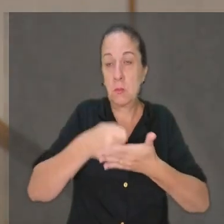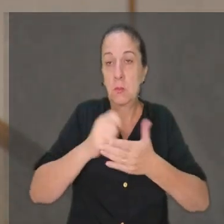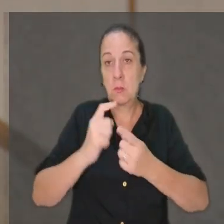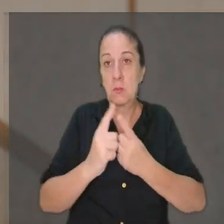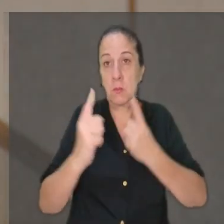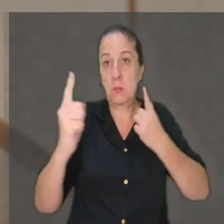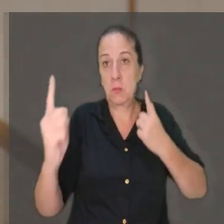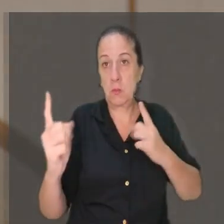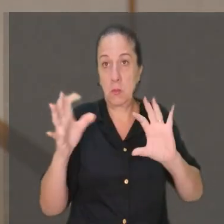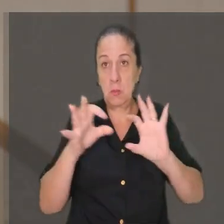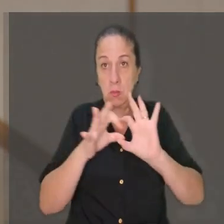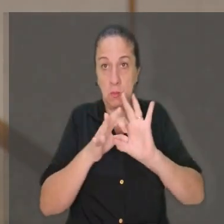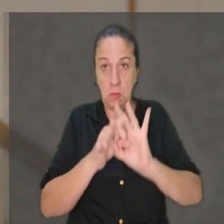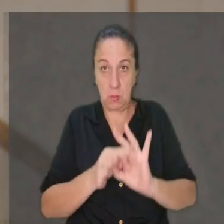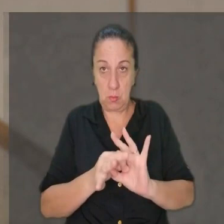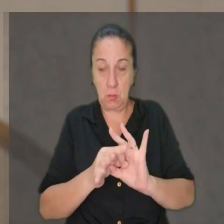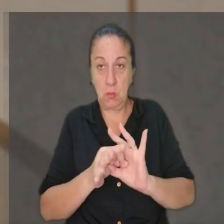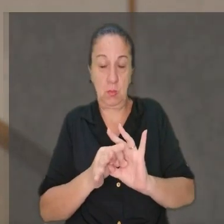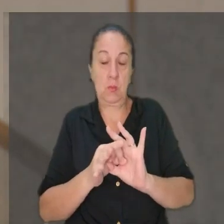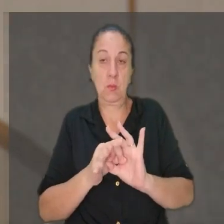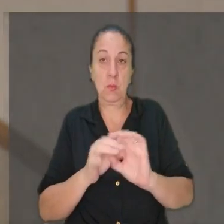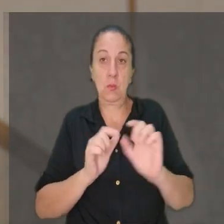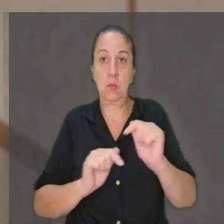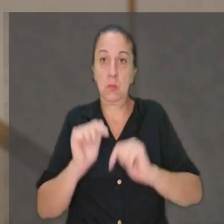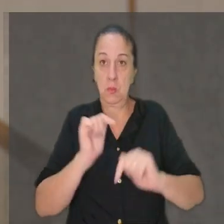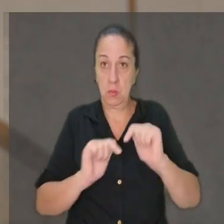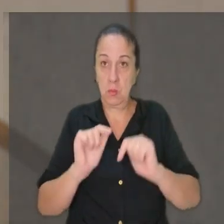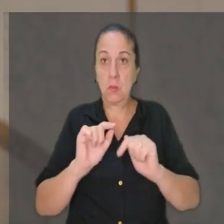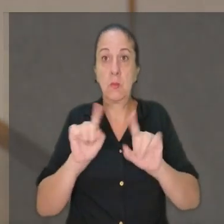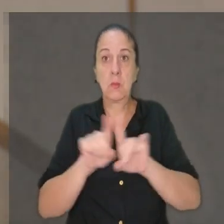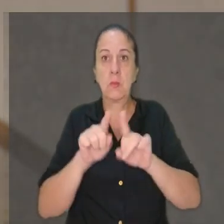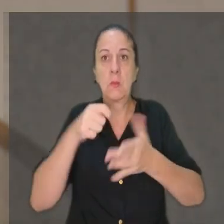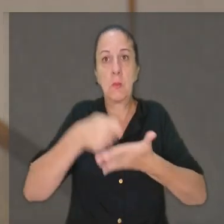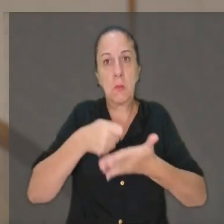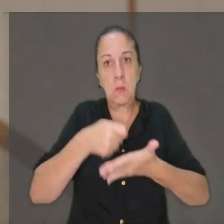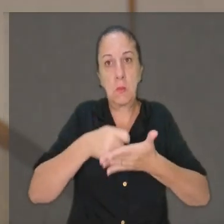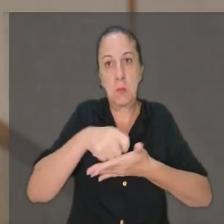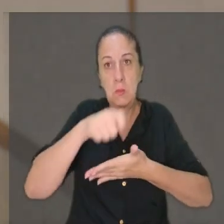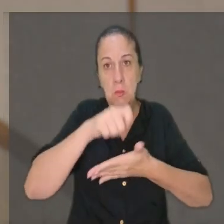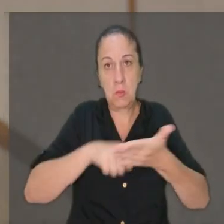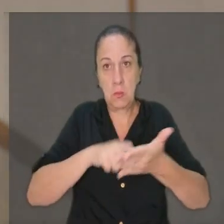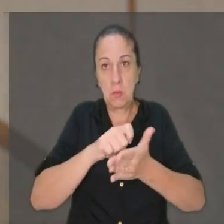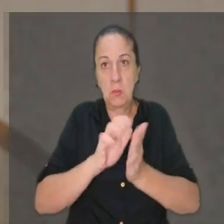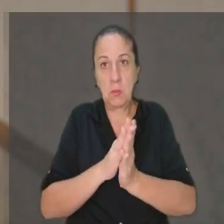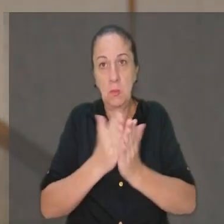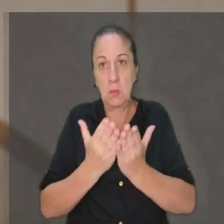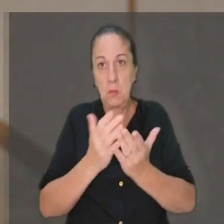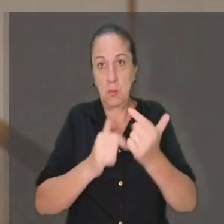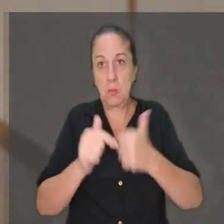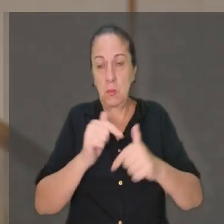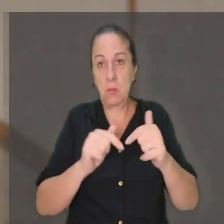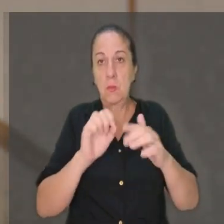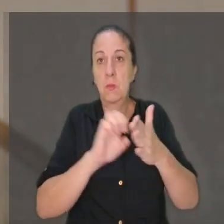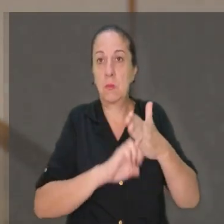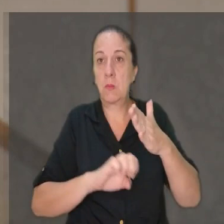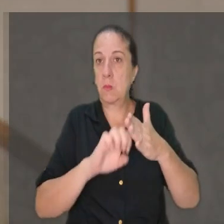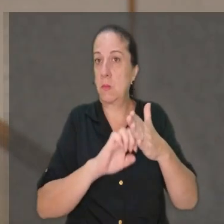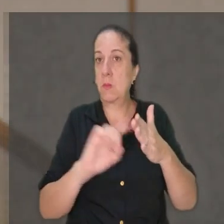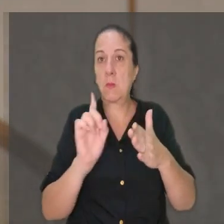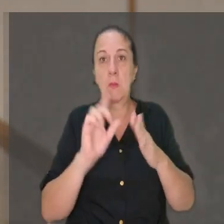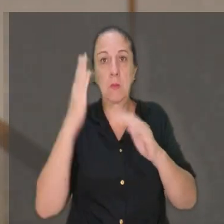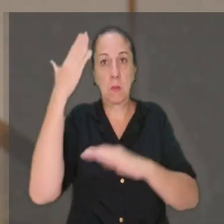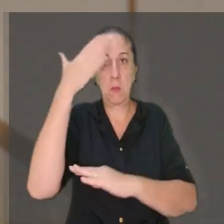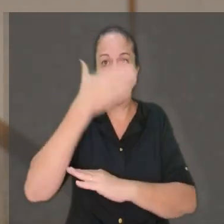que afastaria o vínculo empregatício e a obrigação de anotar o contrato. Ainda de acordo com a empresa, não